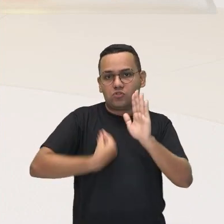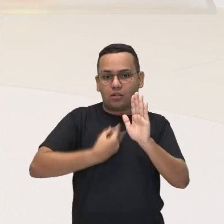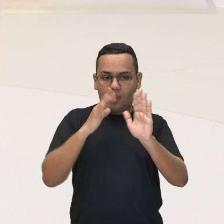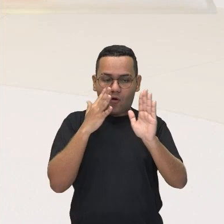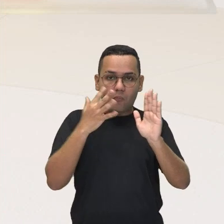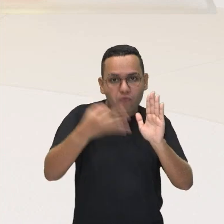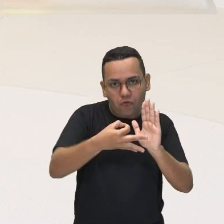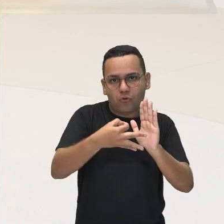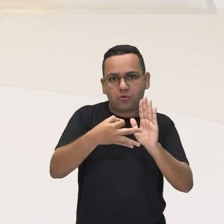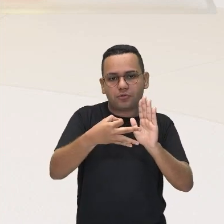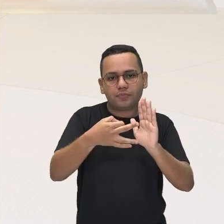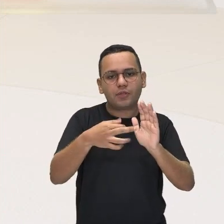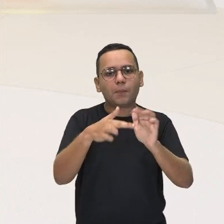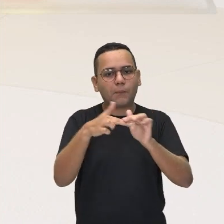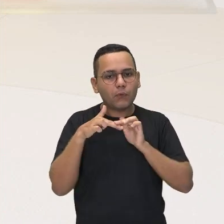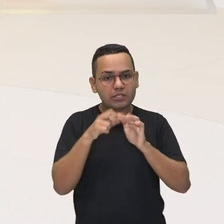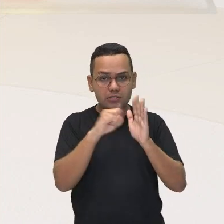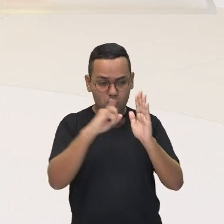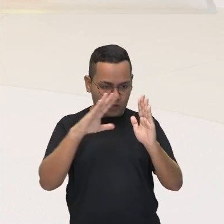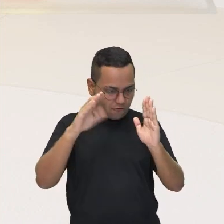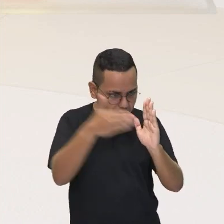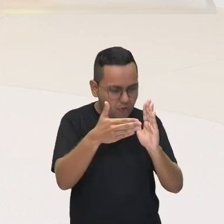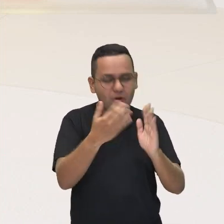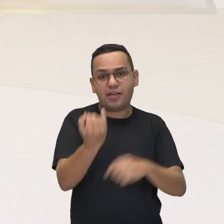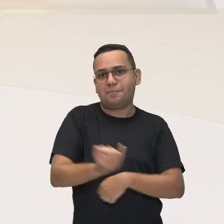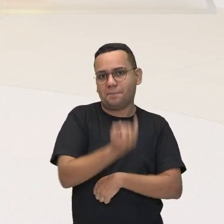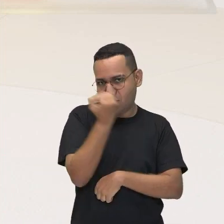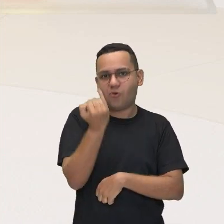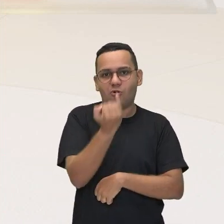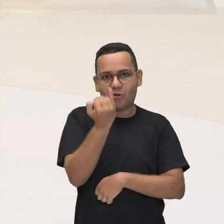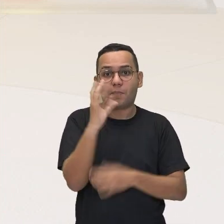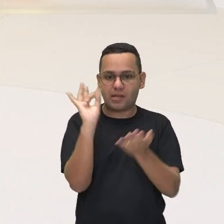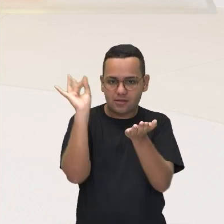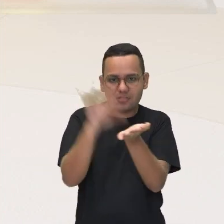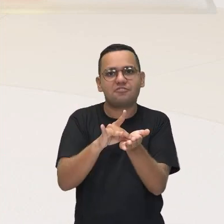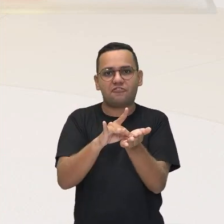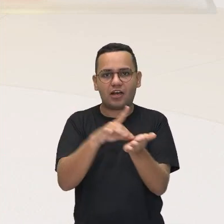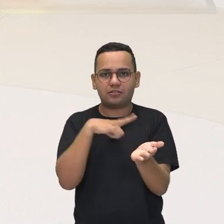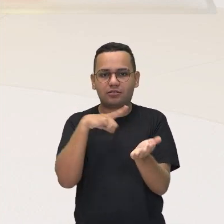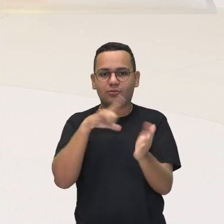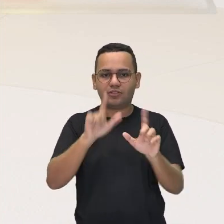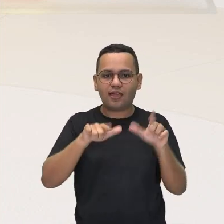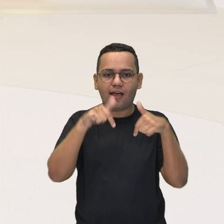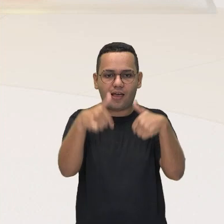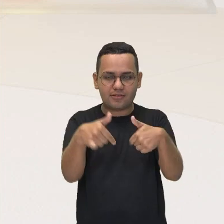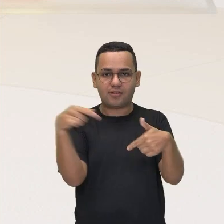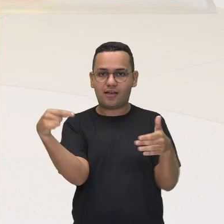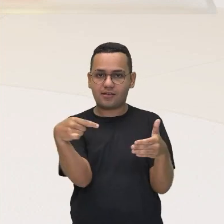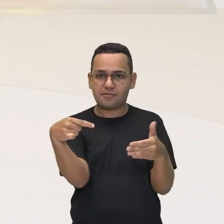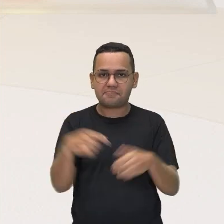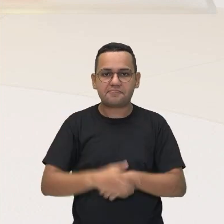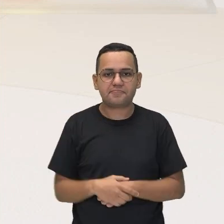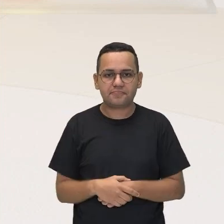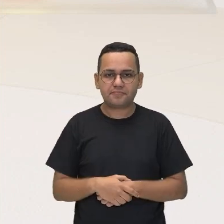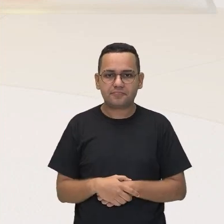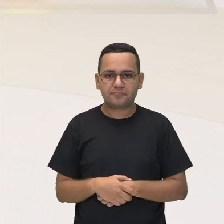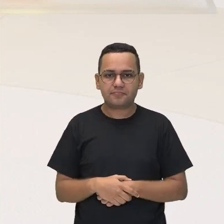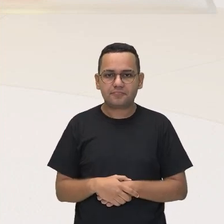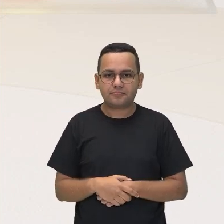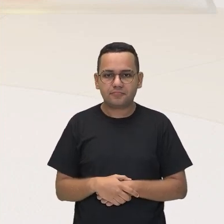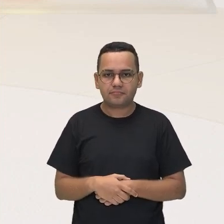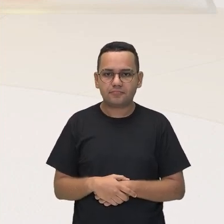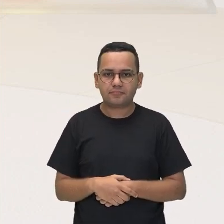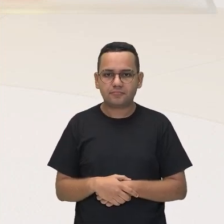habilidade fundamental para realizar um projeto de vida. Para a gente realizar um projeto de vida, a gente precisa ter foco.